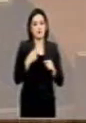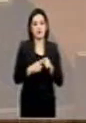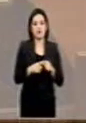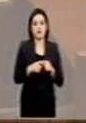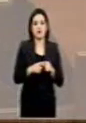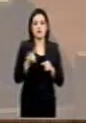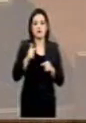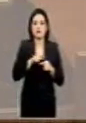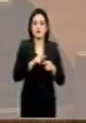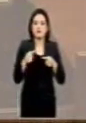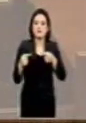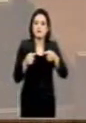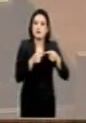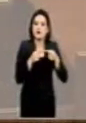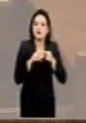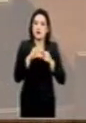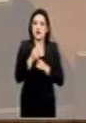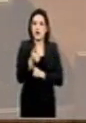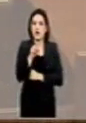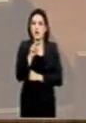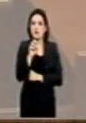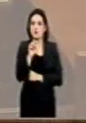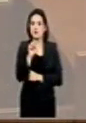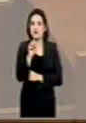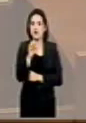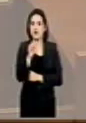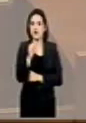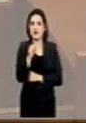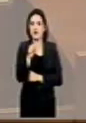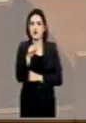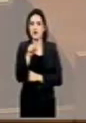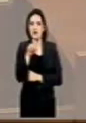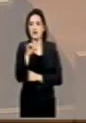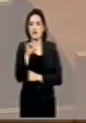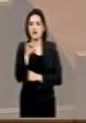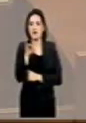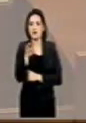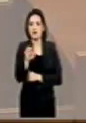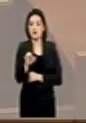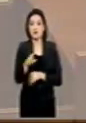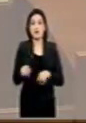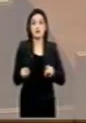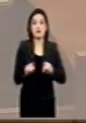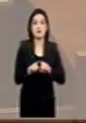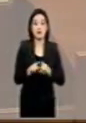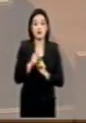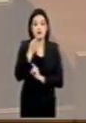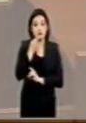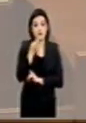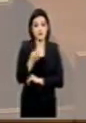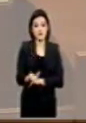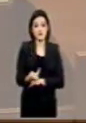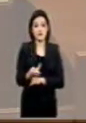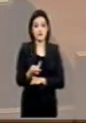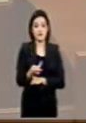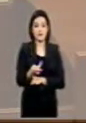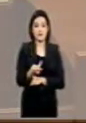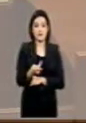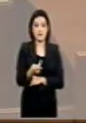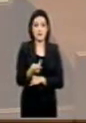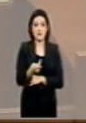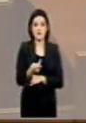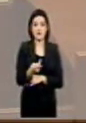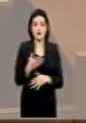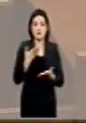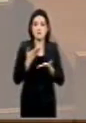de causalidade em relação à aludida diligência. No que diz respeito à quebra de sigilo telefônico,